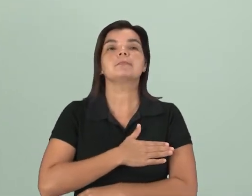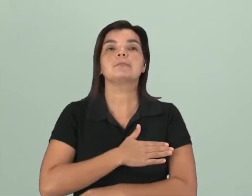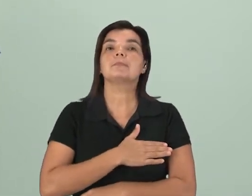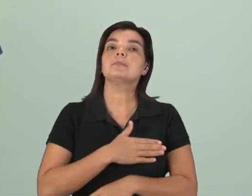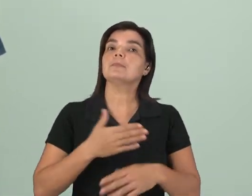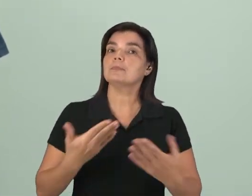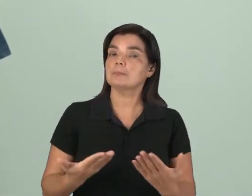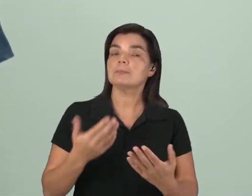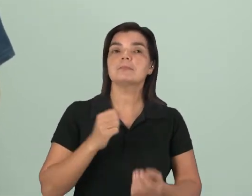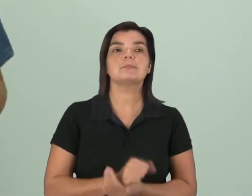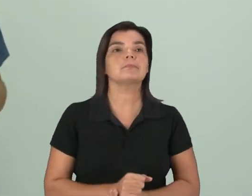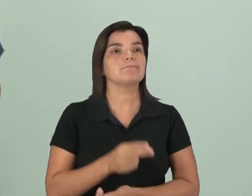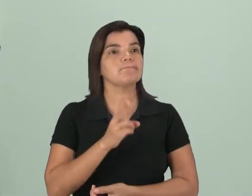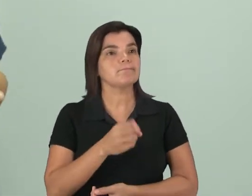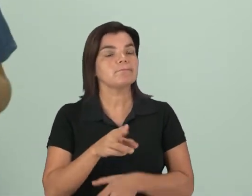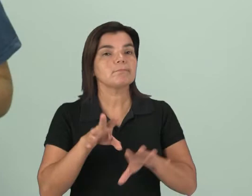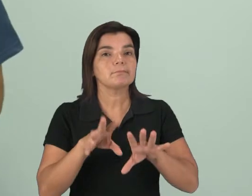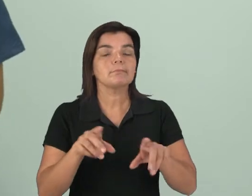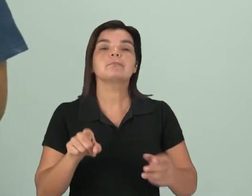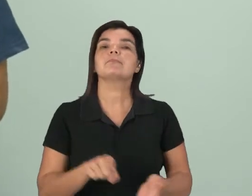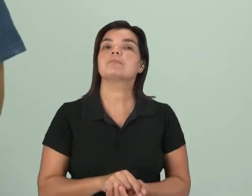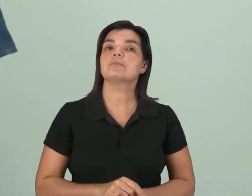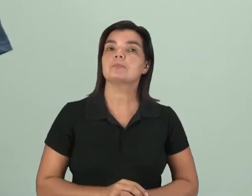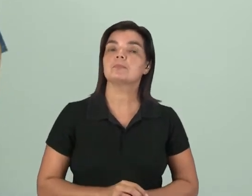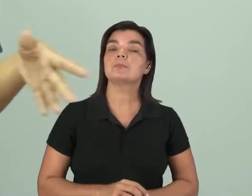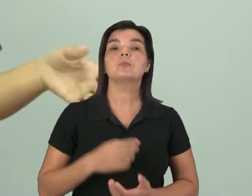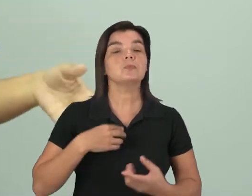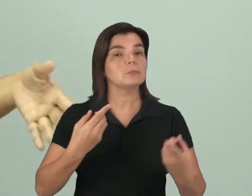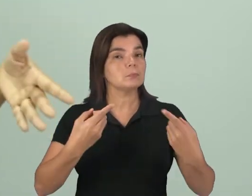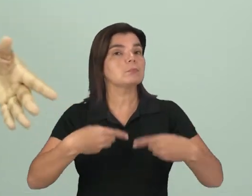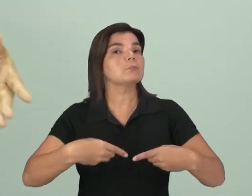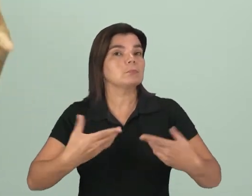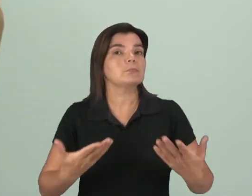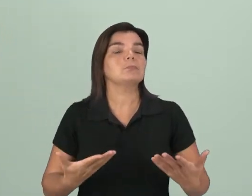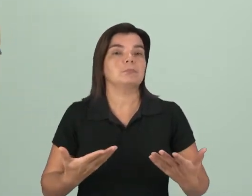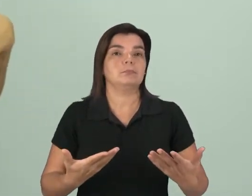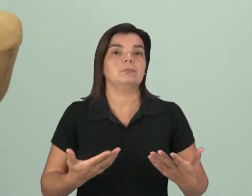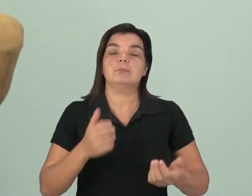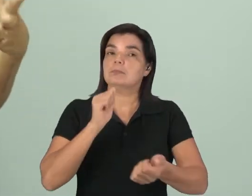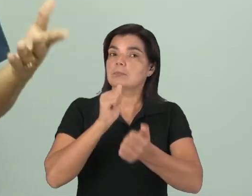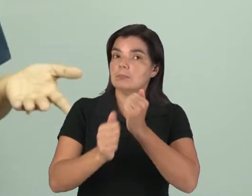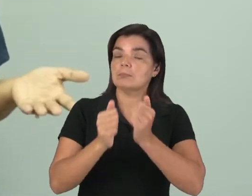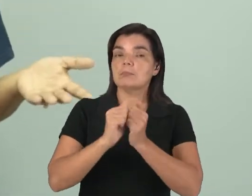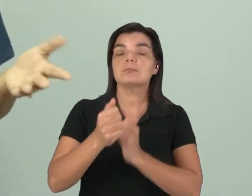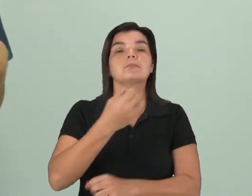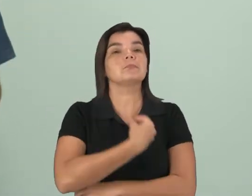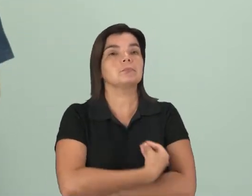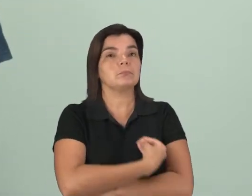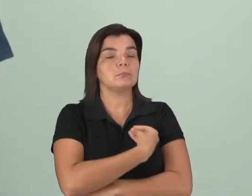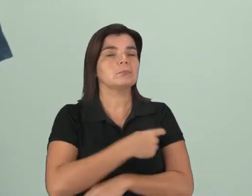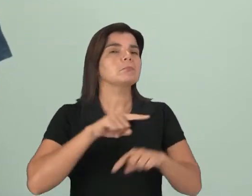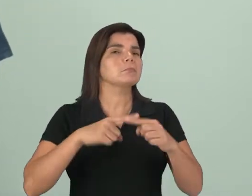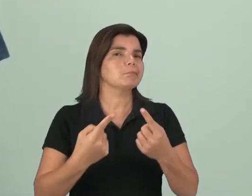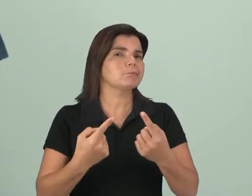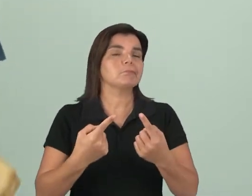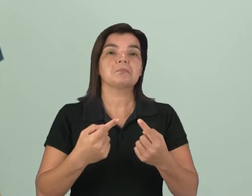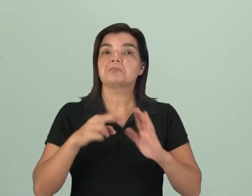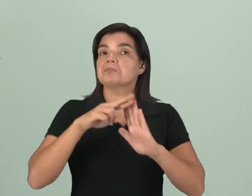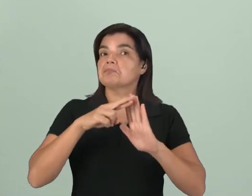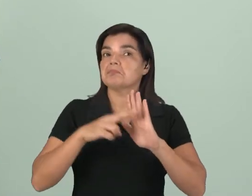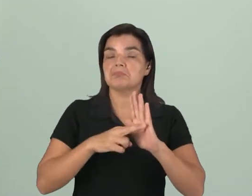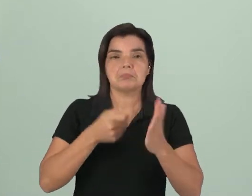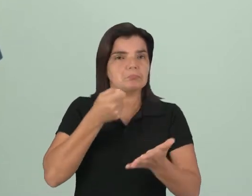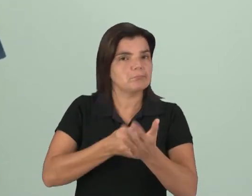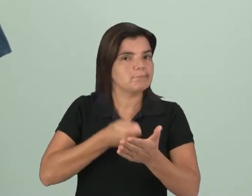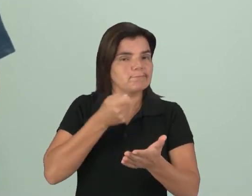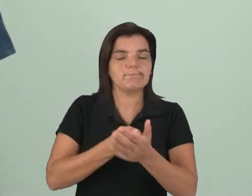lazer, né? E aí, mesmo assim, existem competições de esportes participativos, mas que elas não têm regras